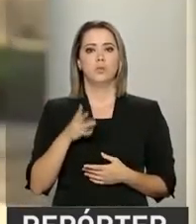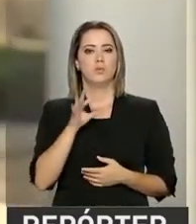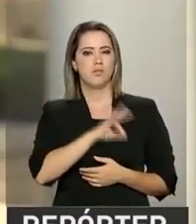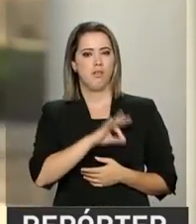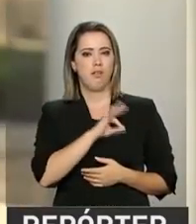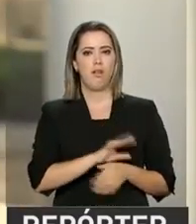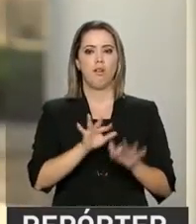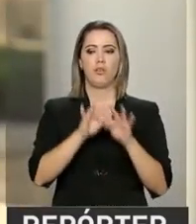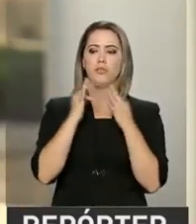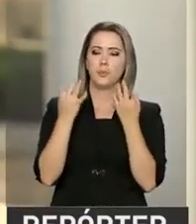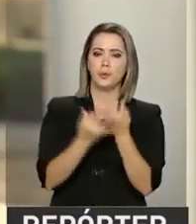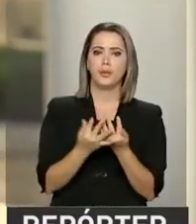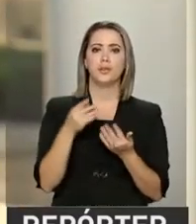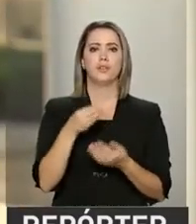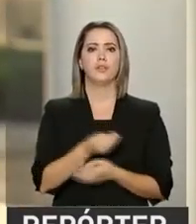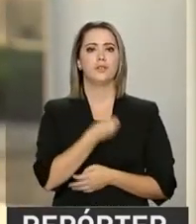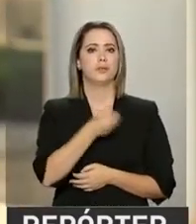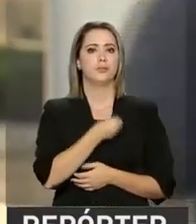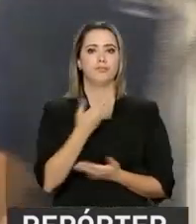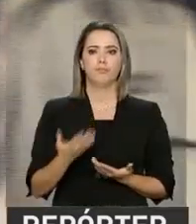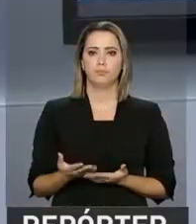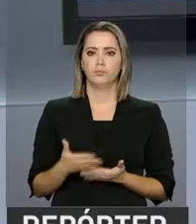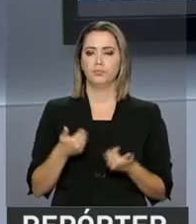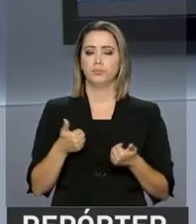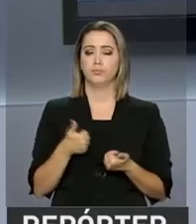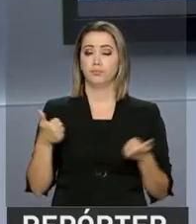para casa, para melhorar as coisas, né?